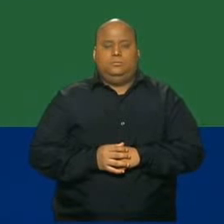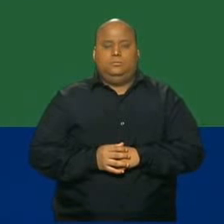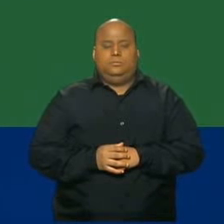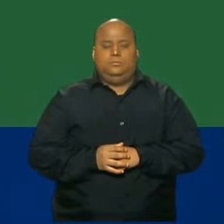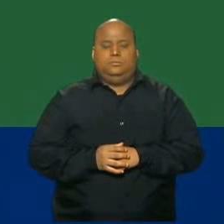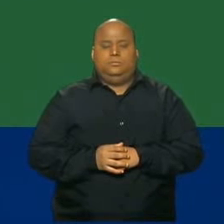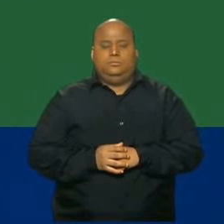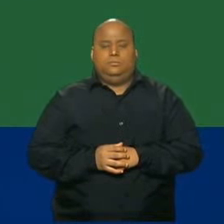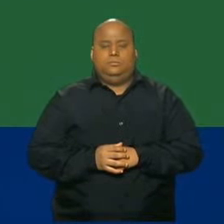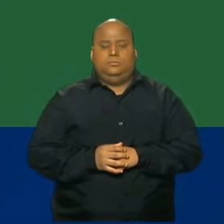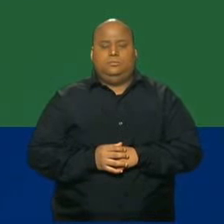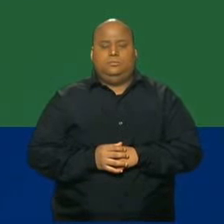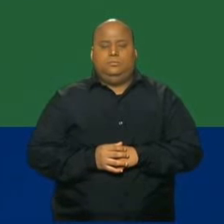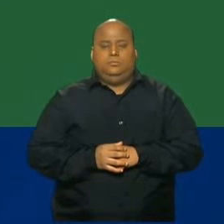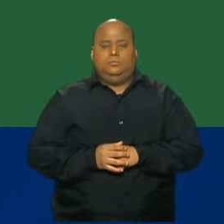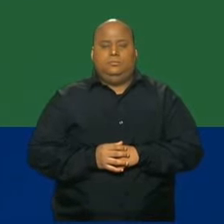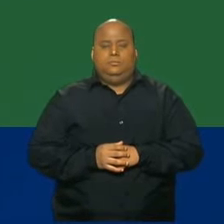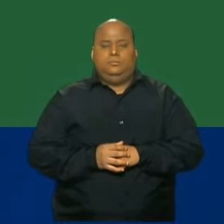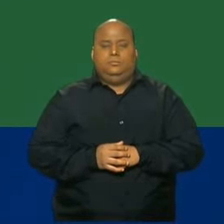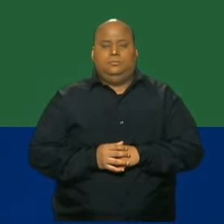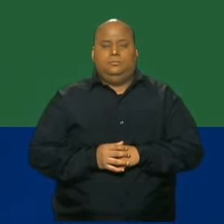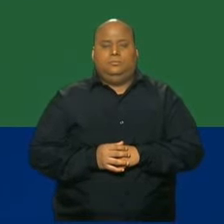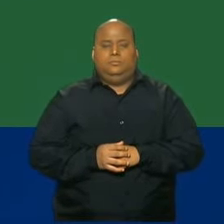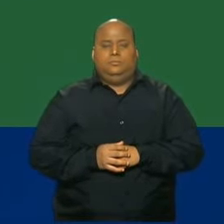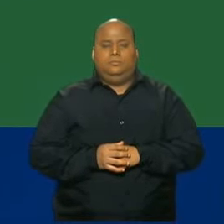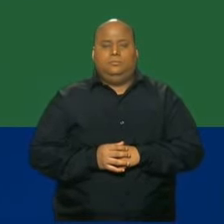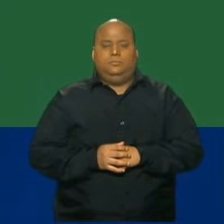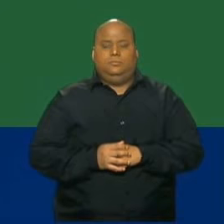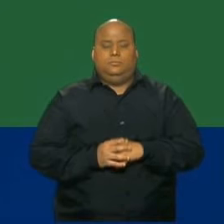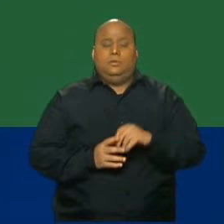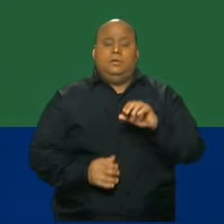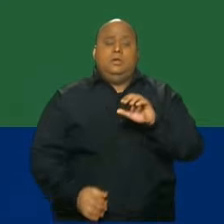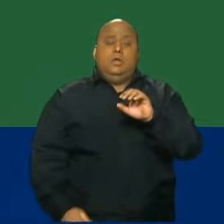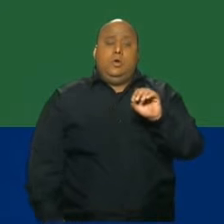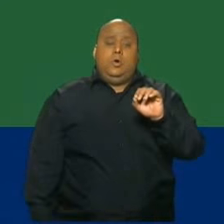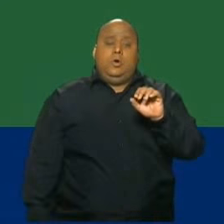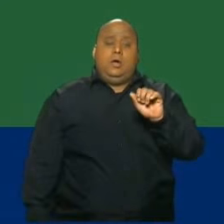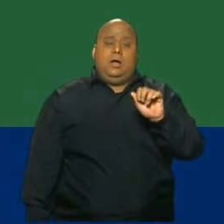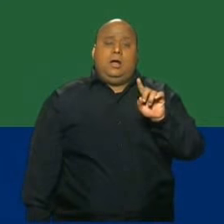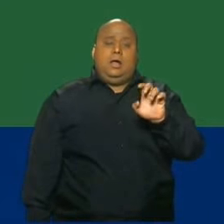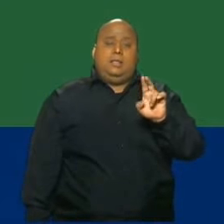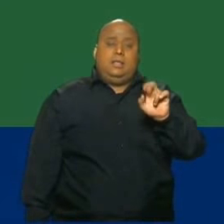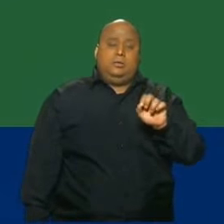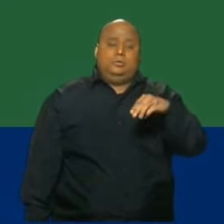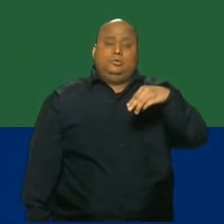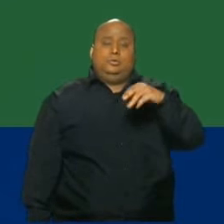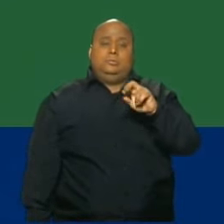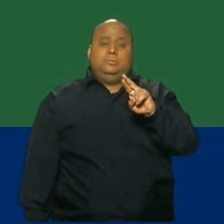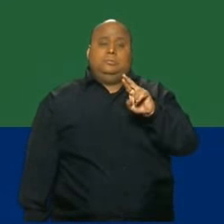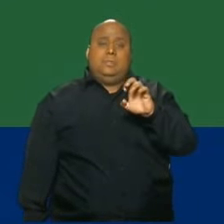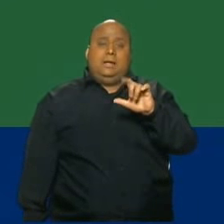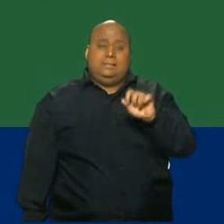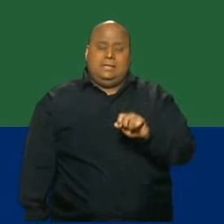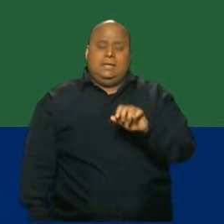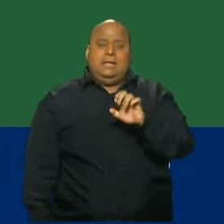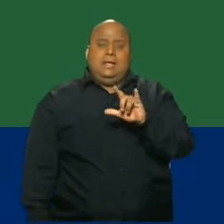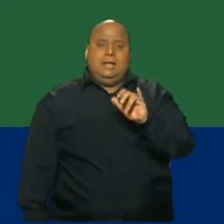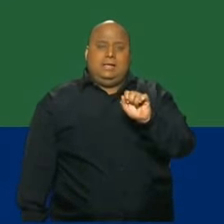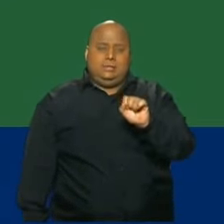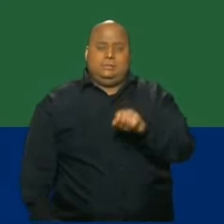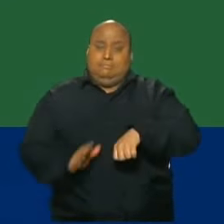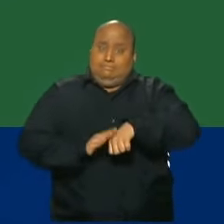Chora, Juriti. O Adeus, autoria Marcela Villon e Aloysio